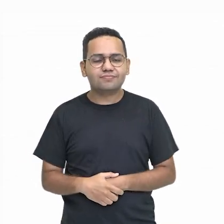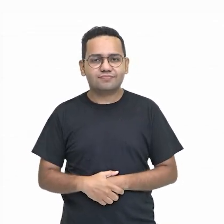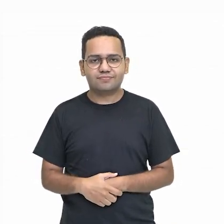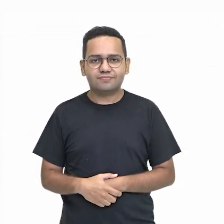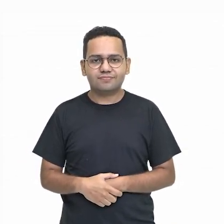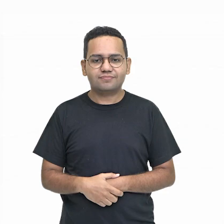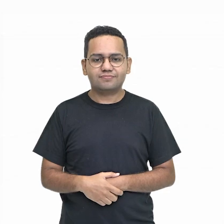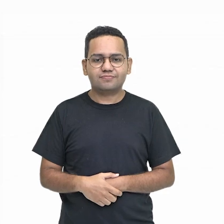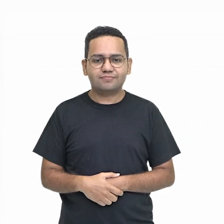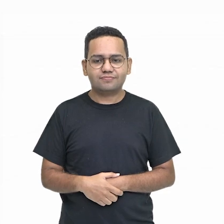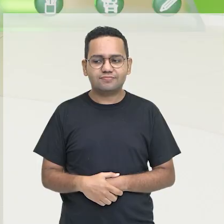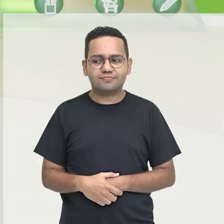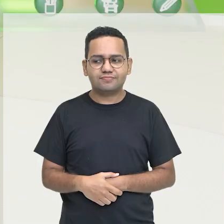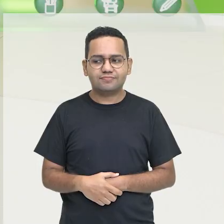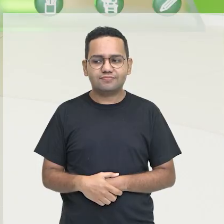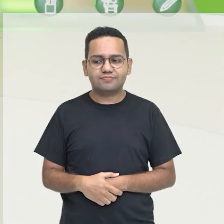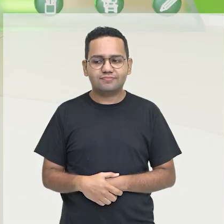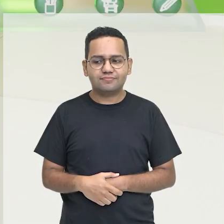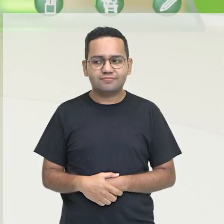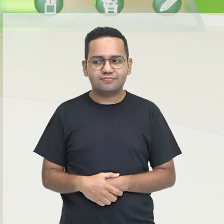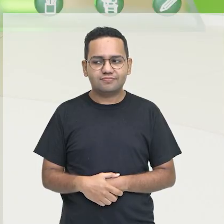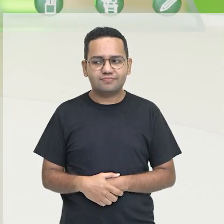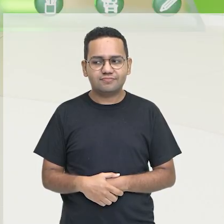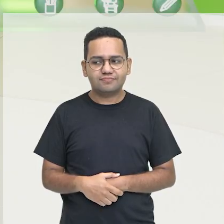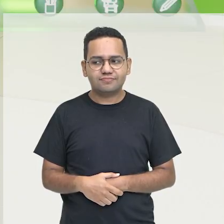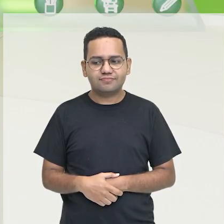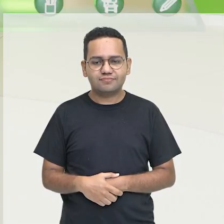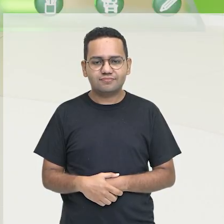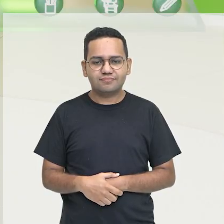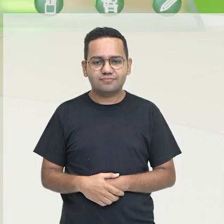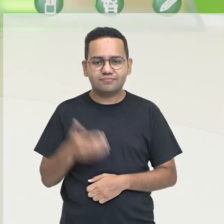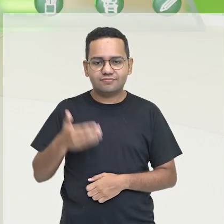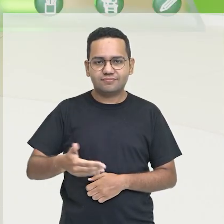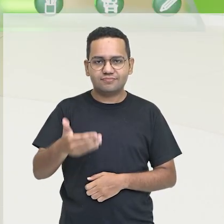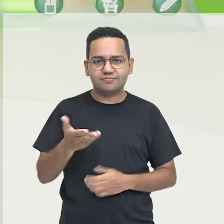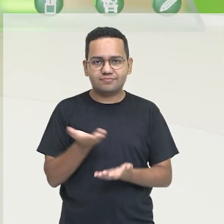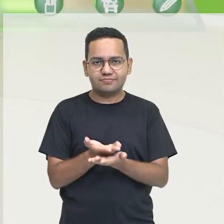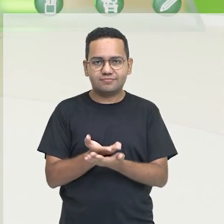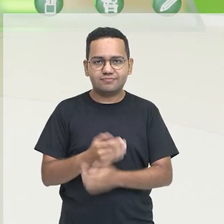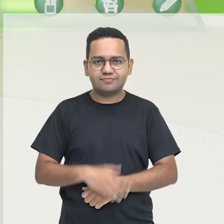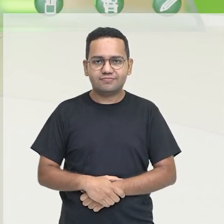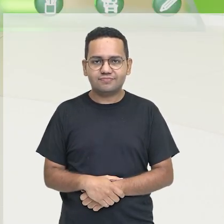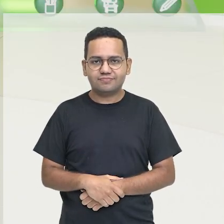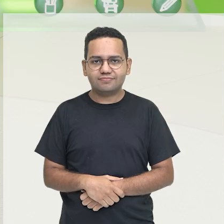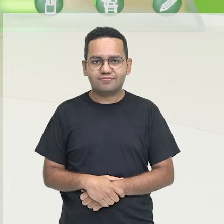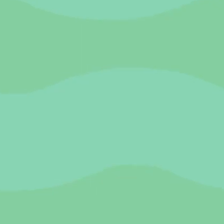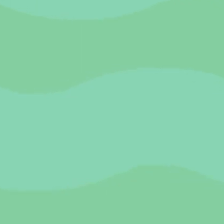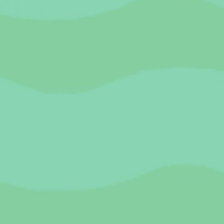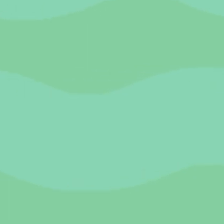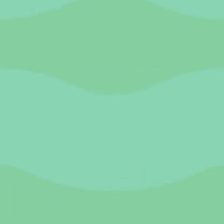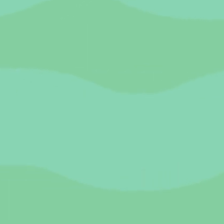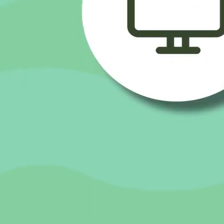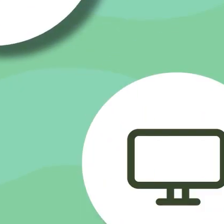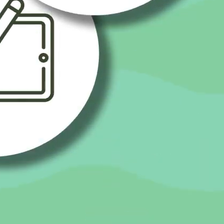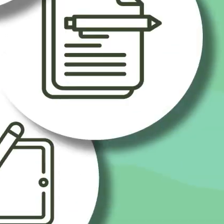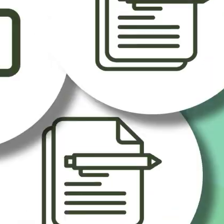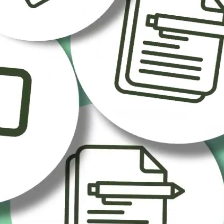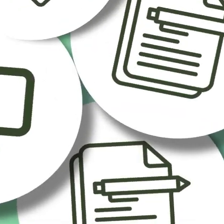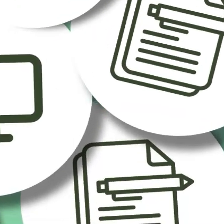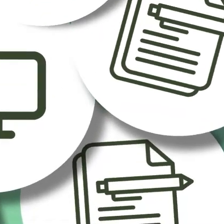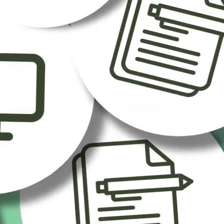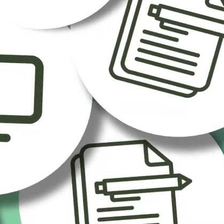e avaliação. Muito bem, e agora vamos à aula.